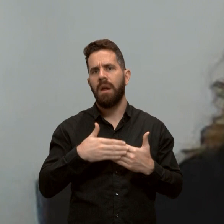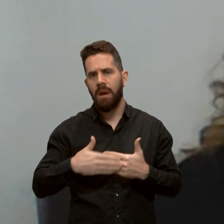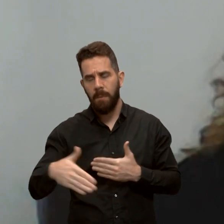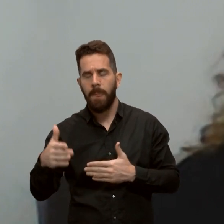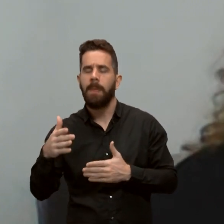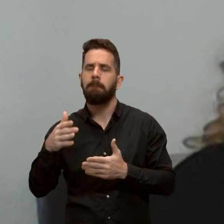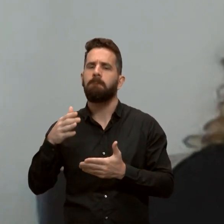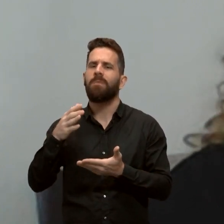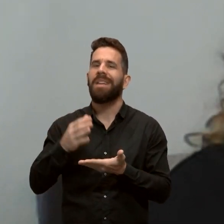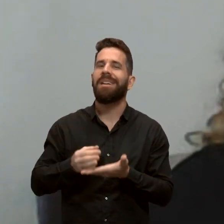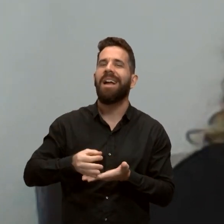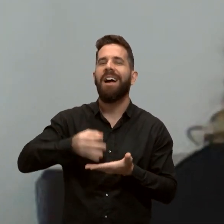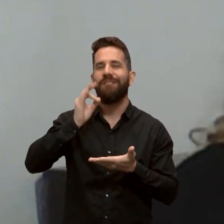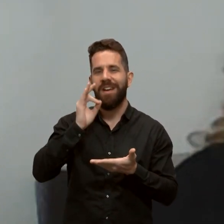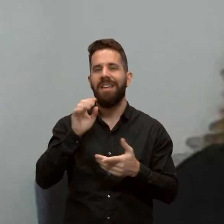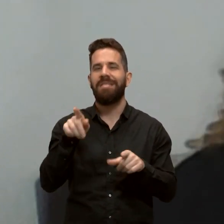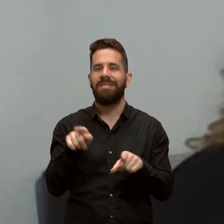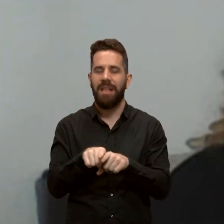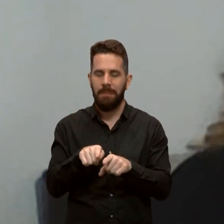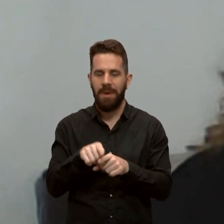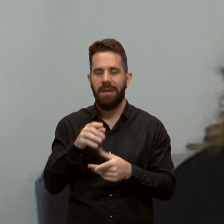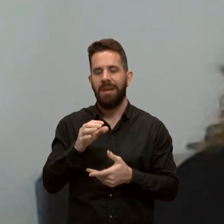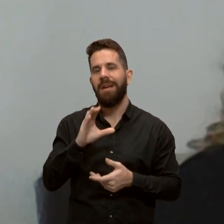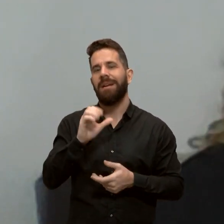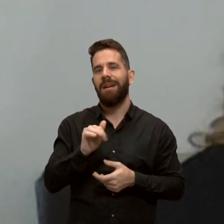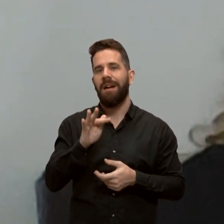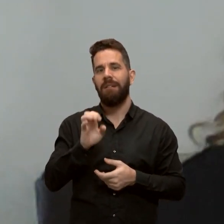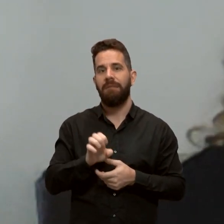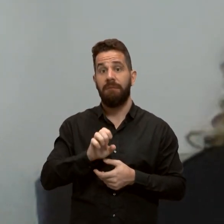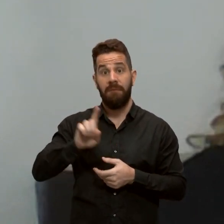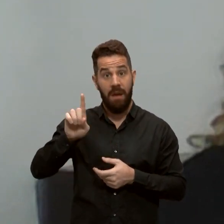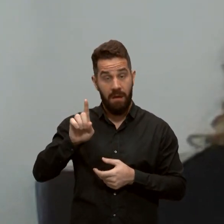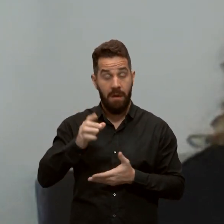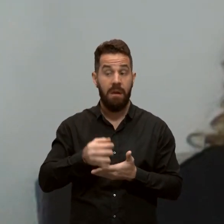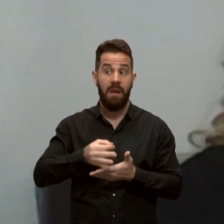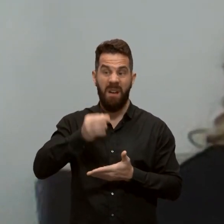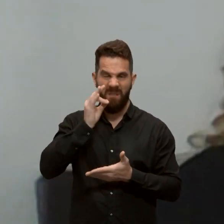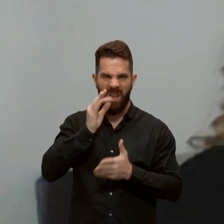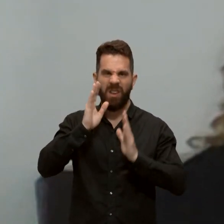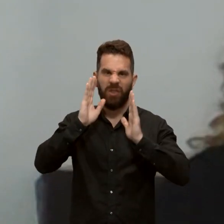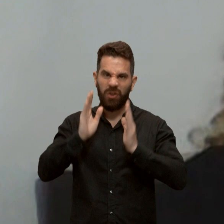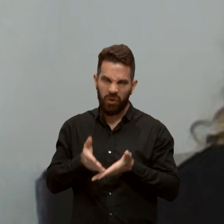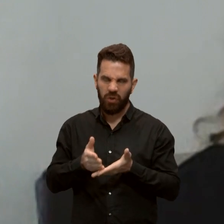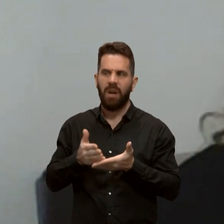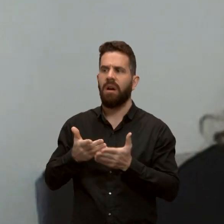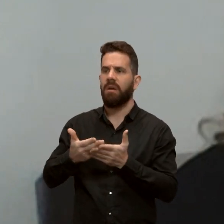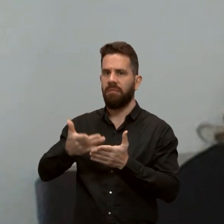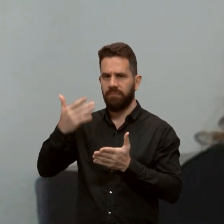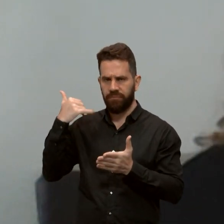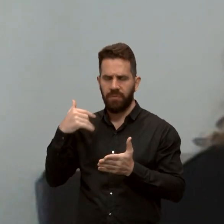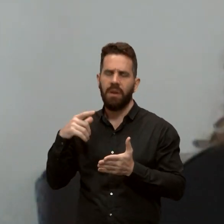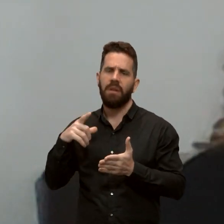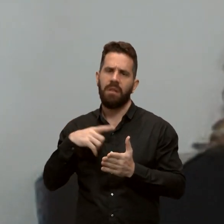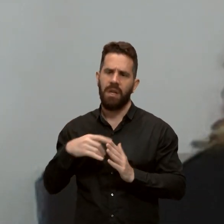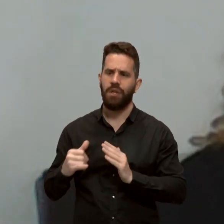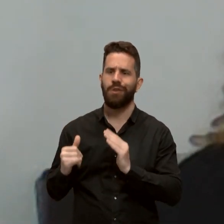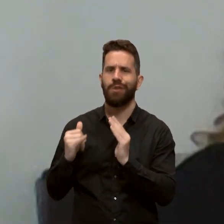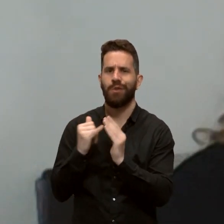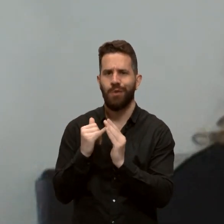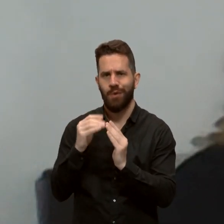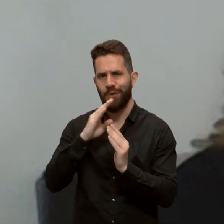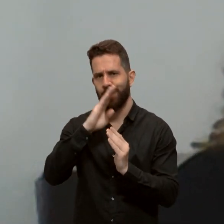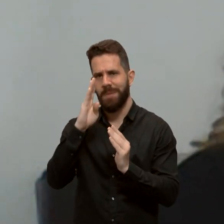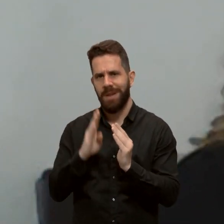café que é uma edição antiga, né? Mais para frente a gente vai fazer referência ao Instituto Brasil Central,